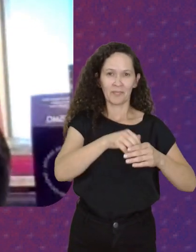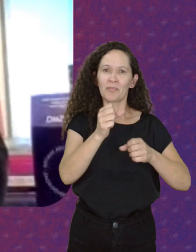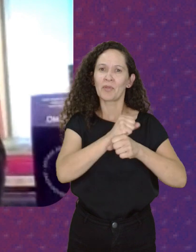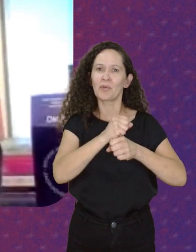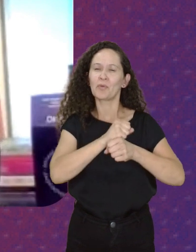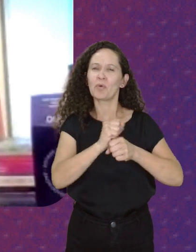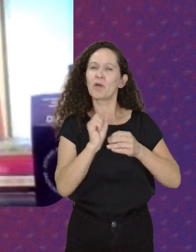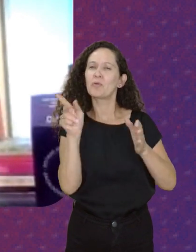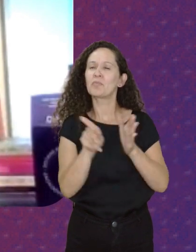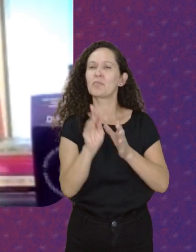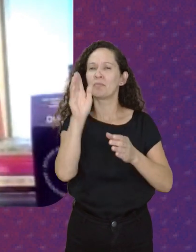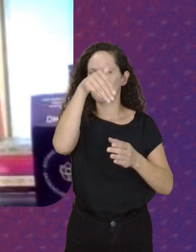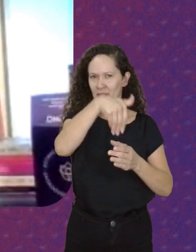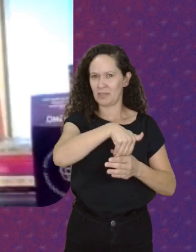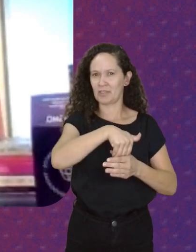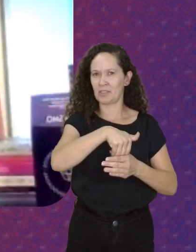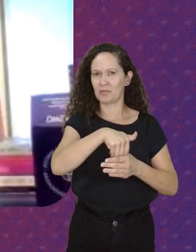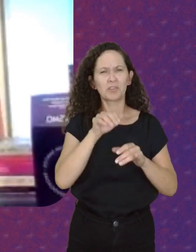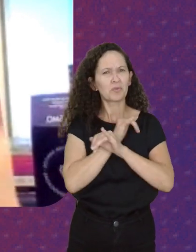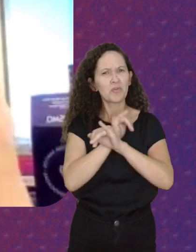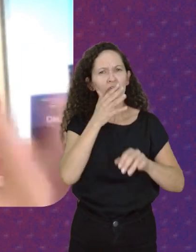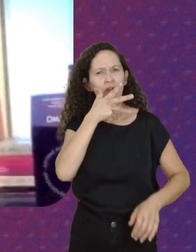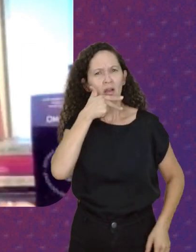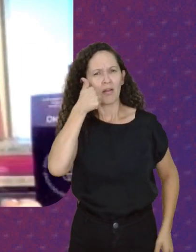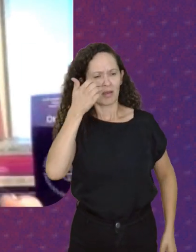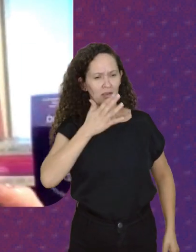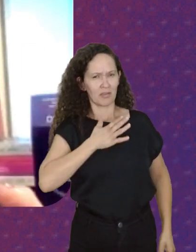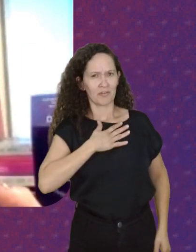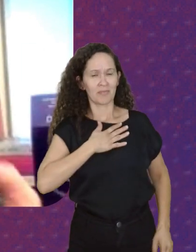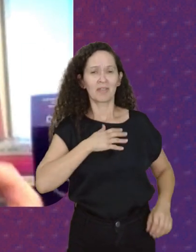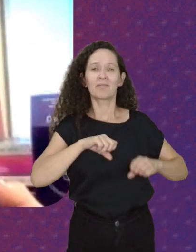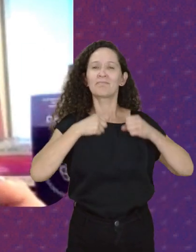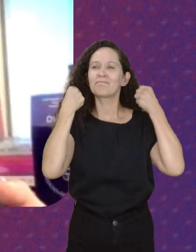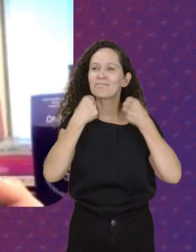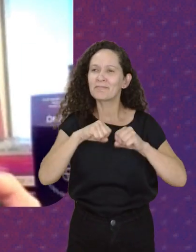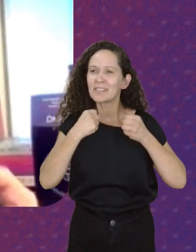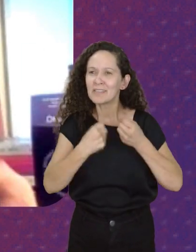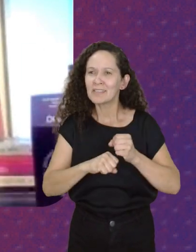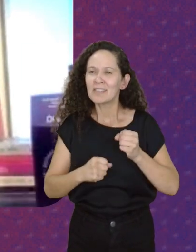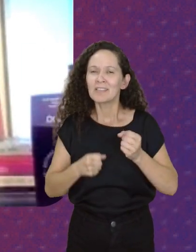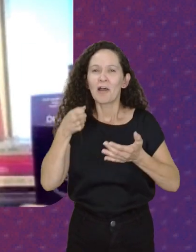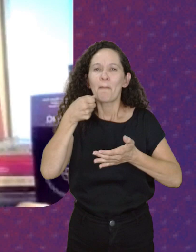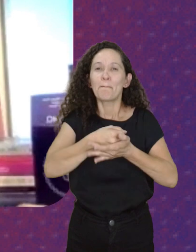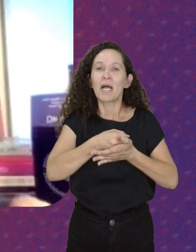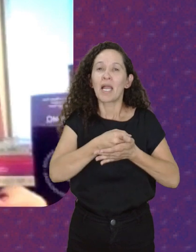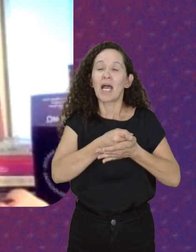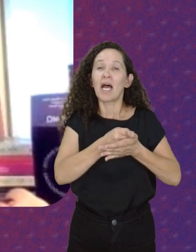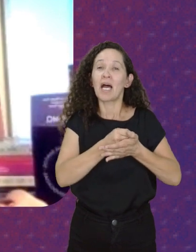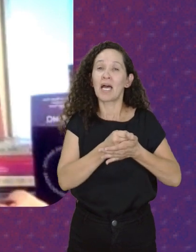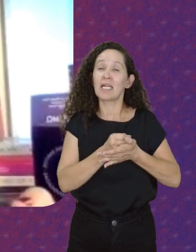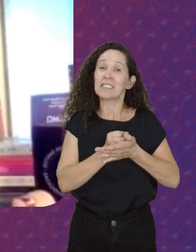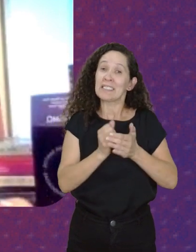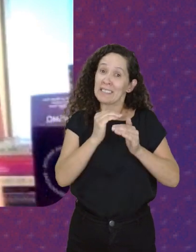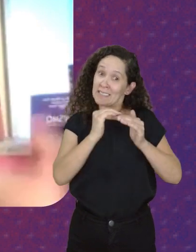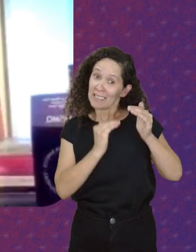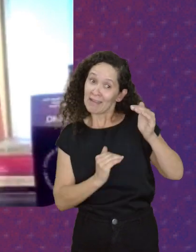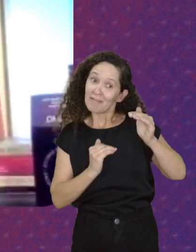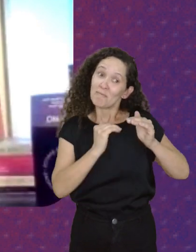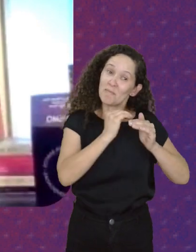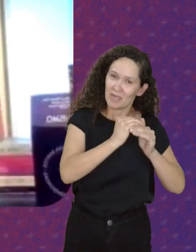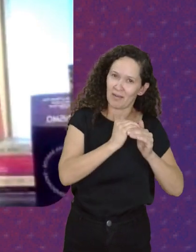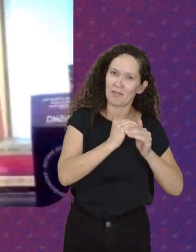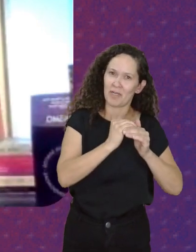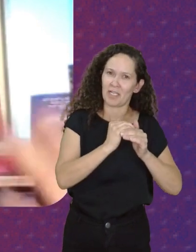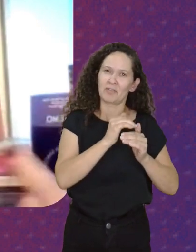de eleição, você precisa gastar de forma moderada, de uma forma que qualquer